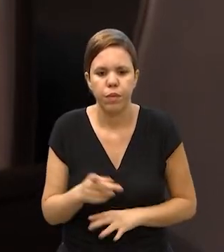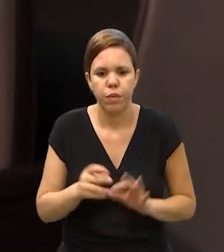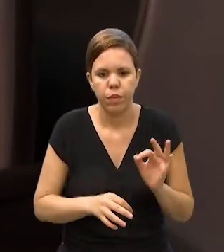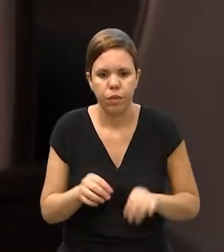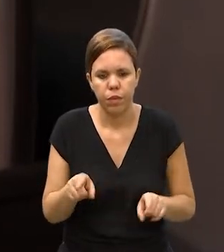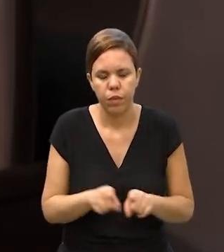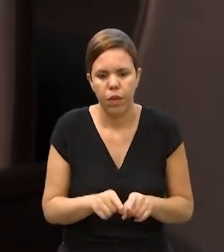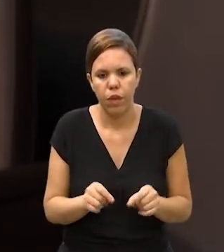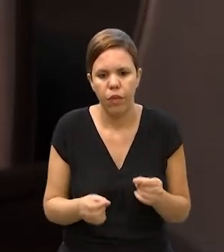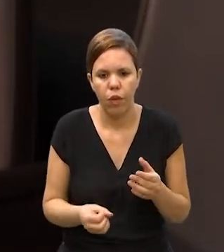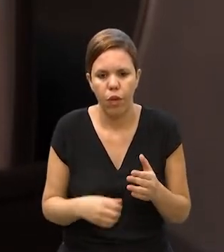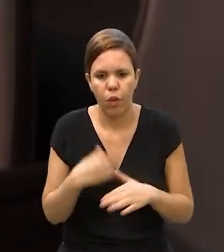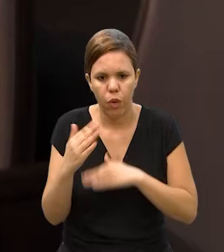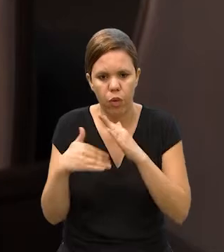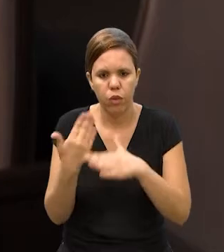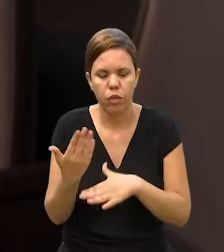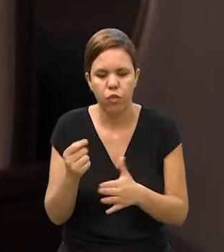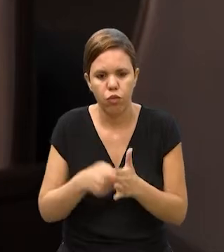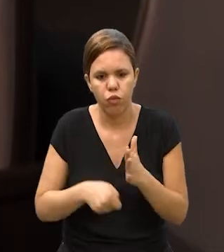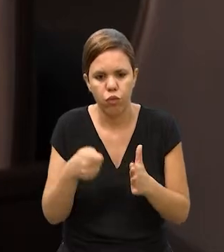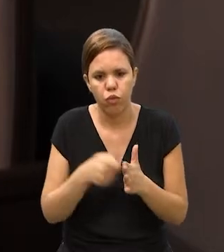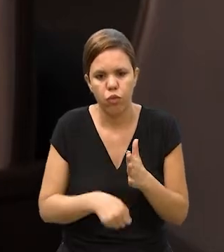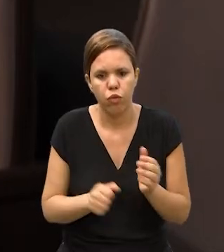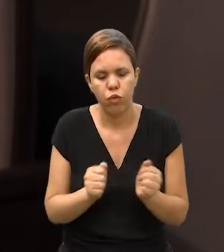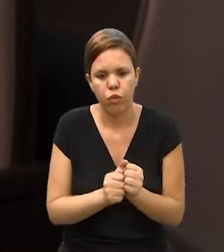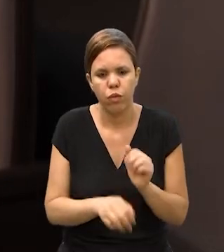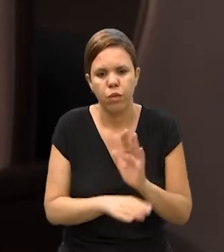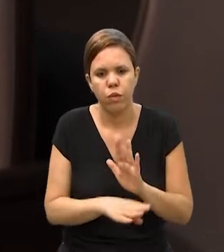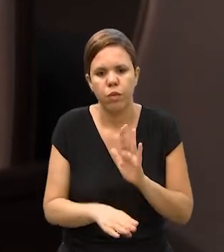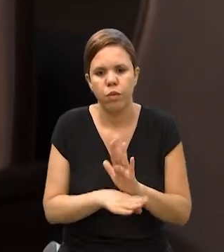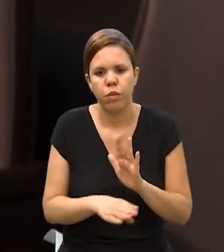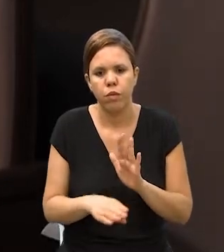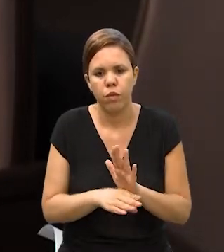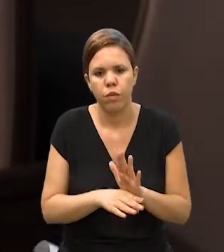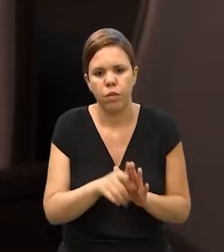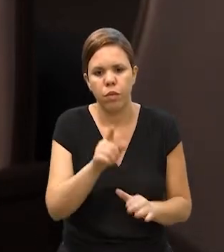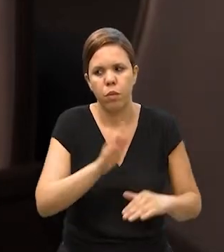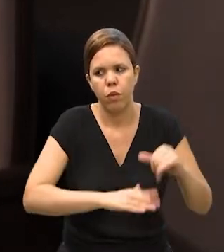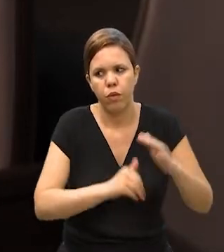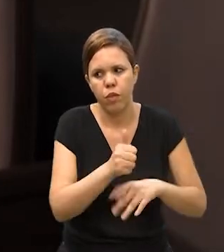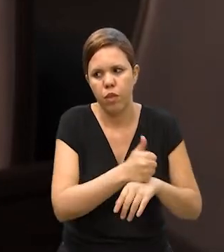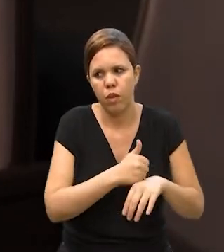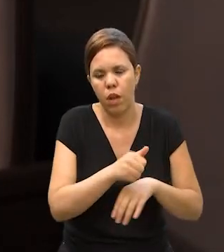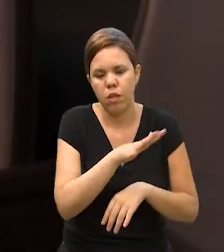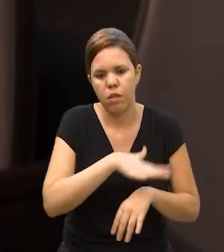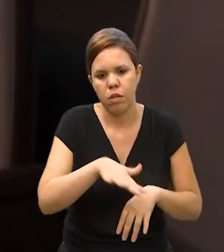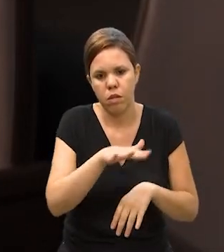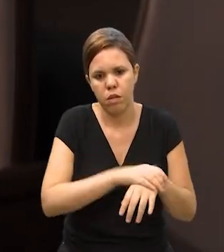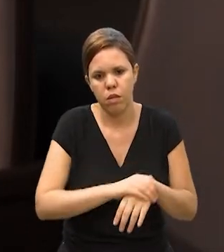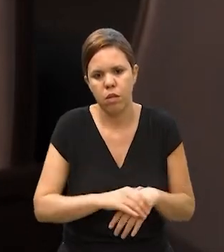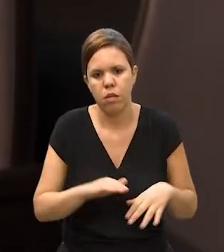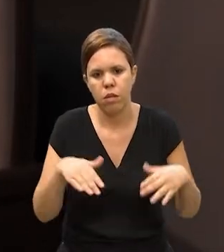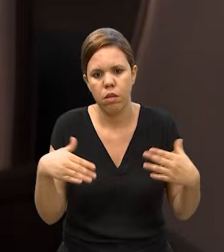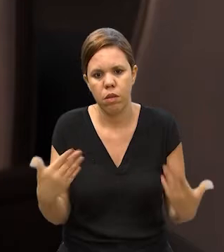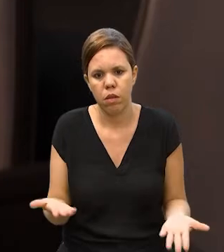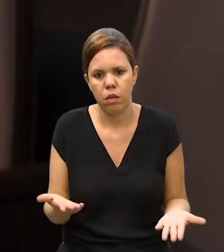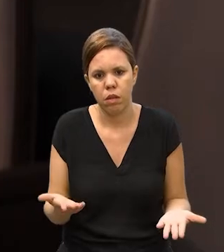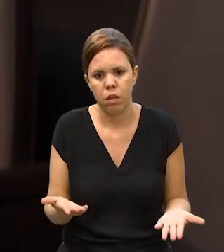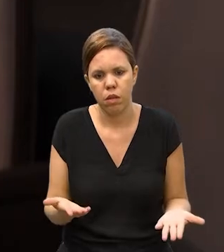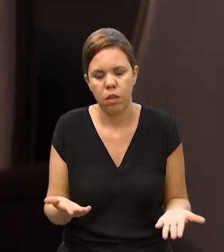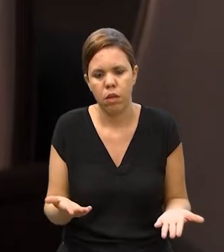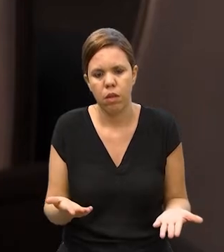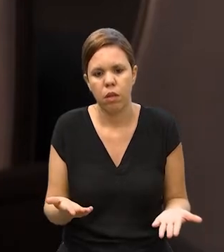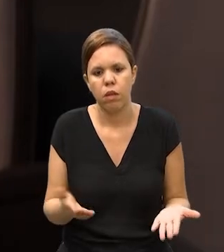projeto também foi construído com a ajuda de especialistas nessa área, né, que nos passou quais eram as